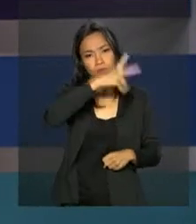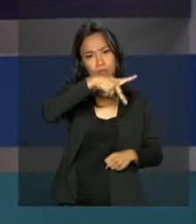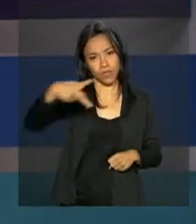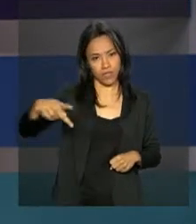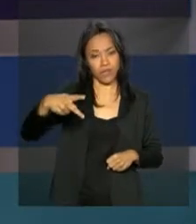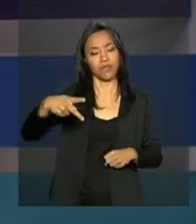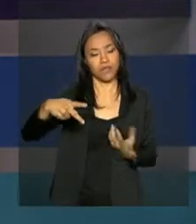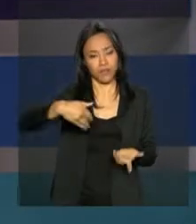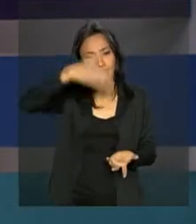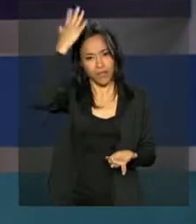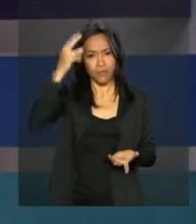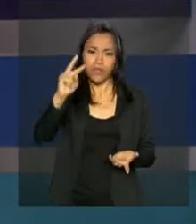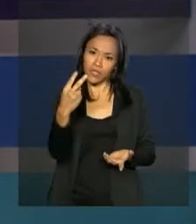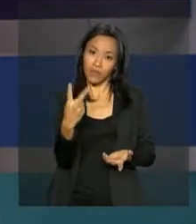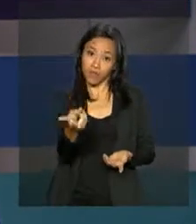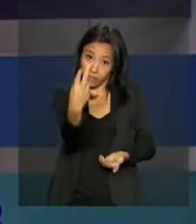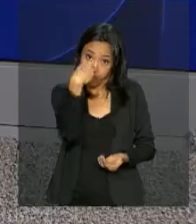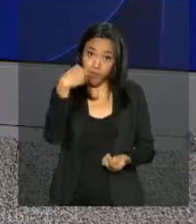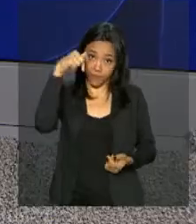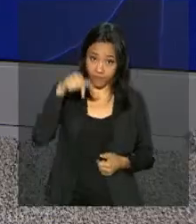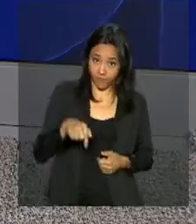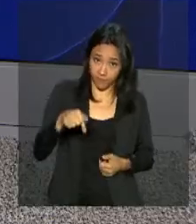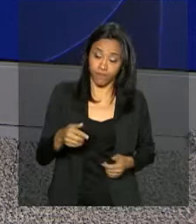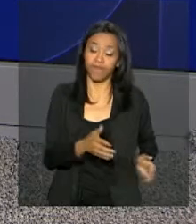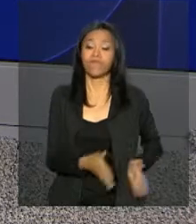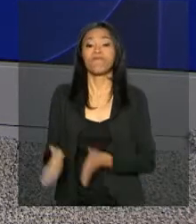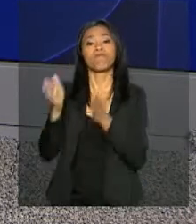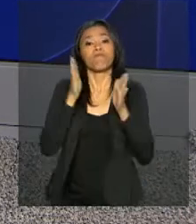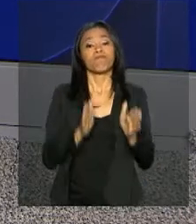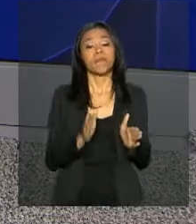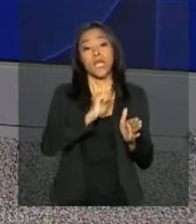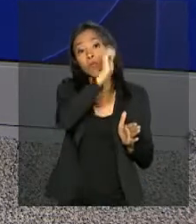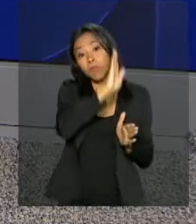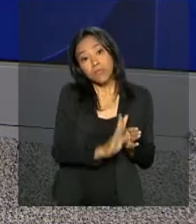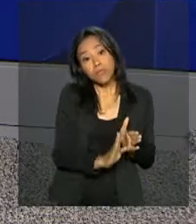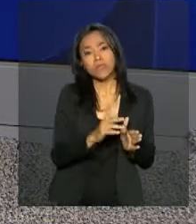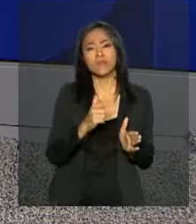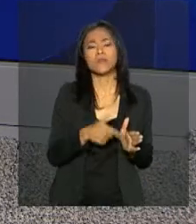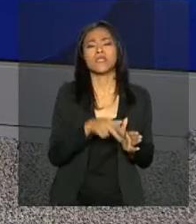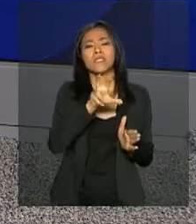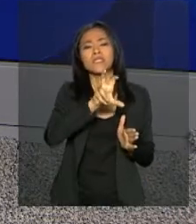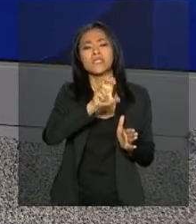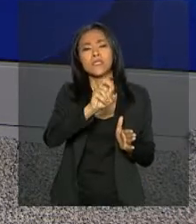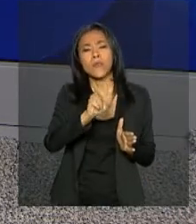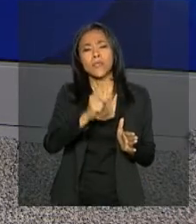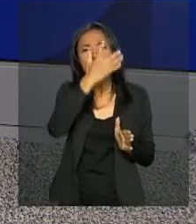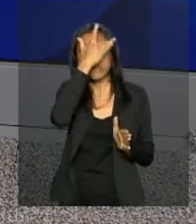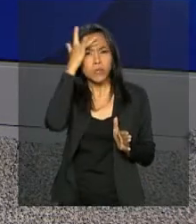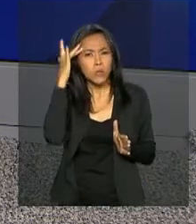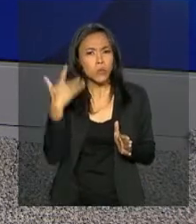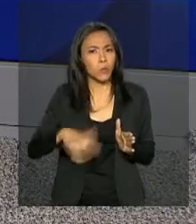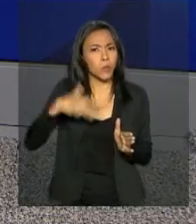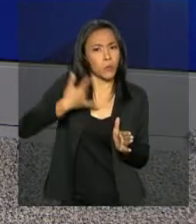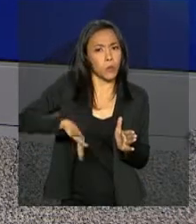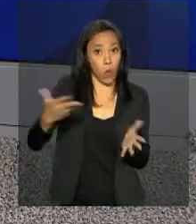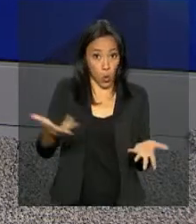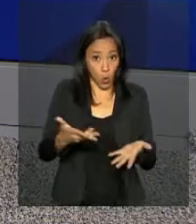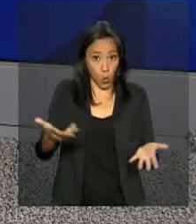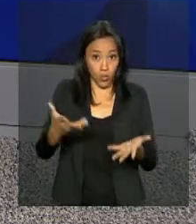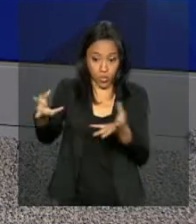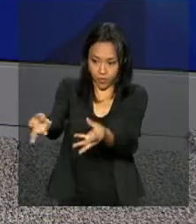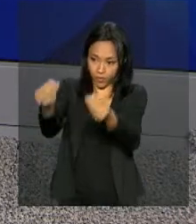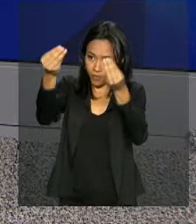acompanha aqui ao longo da nossa programação e aqui no brasil cerca de 50 personalidades e entidades receberam hoje o prêmio